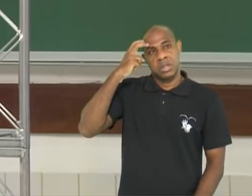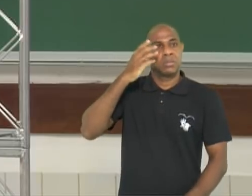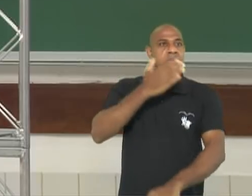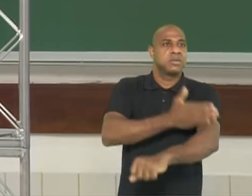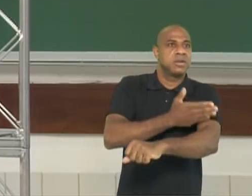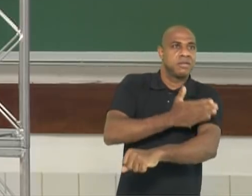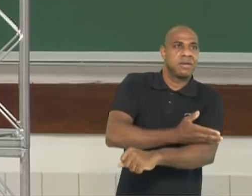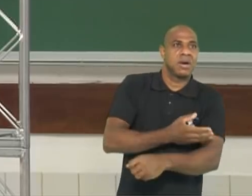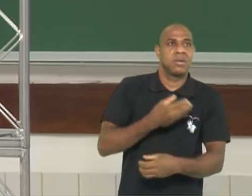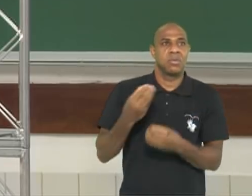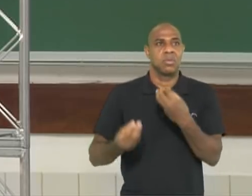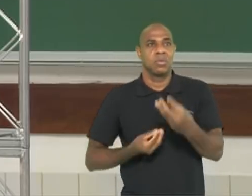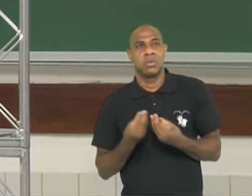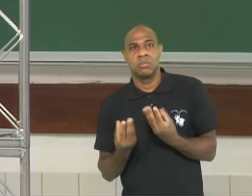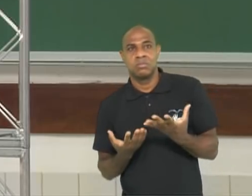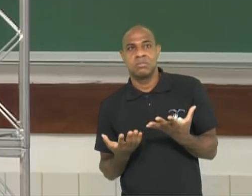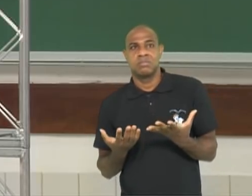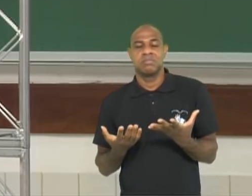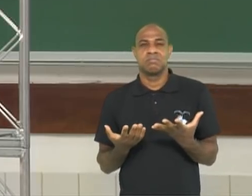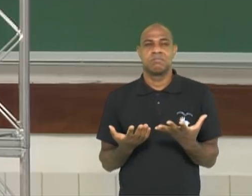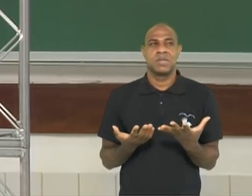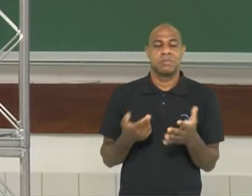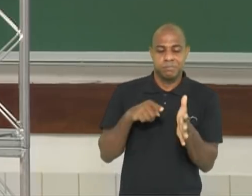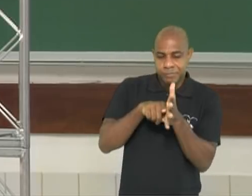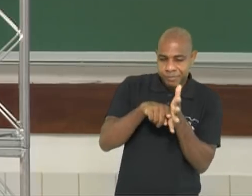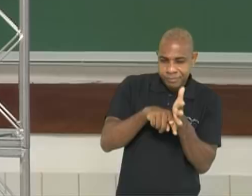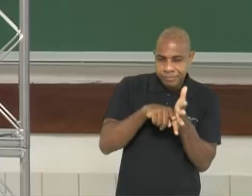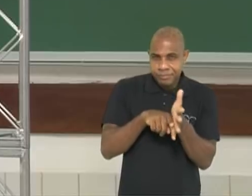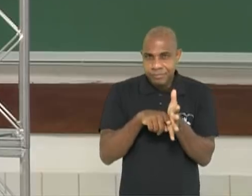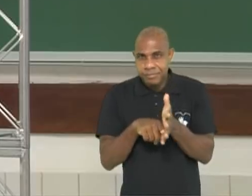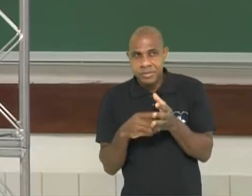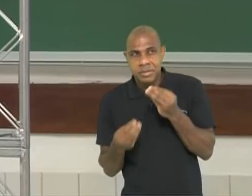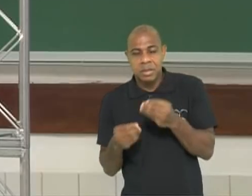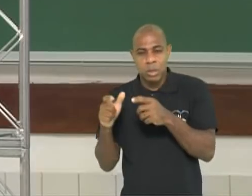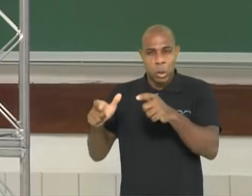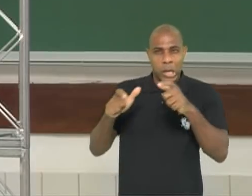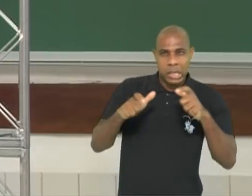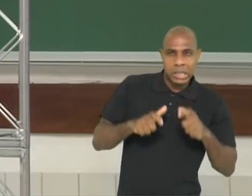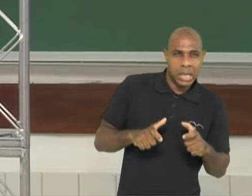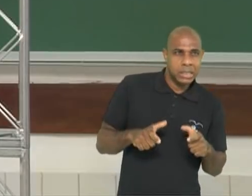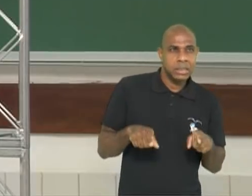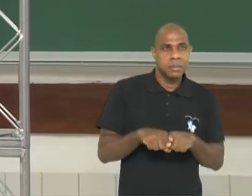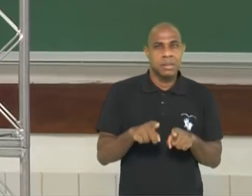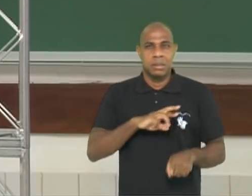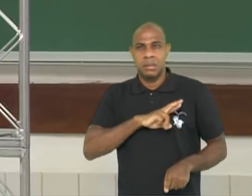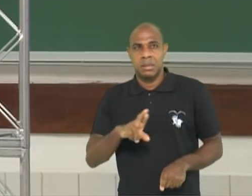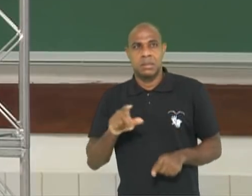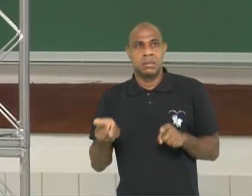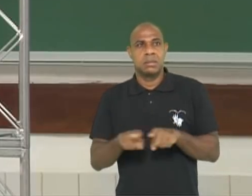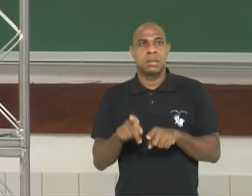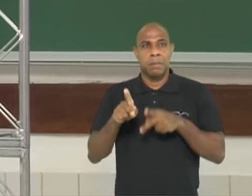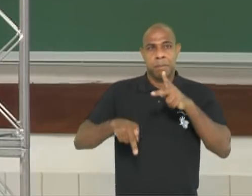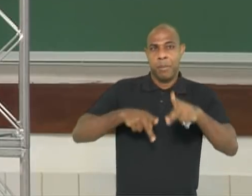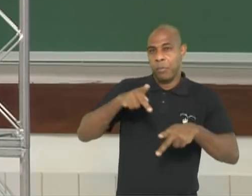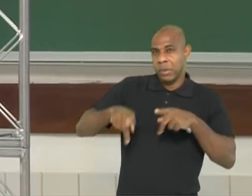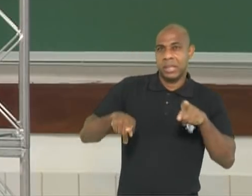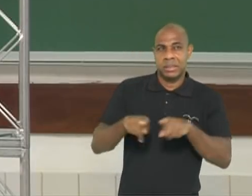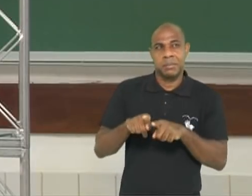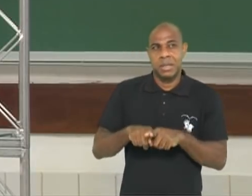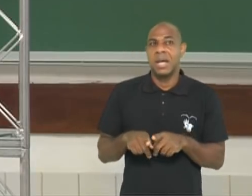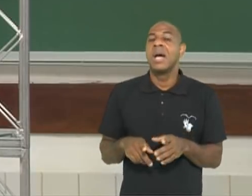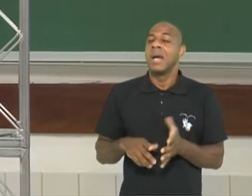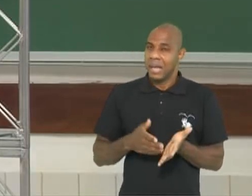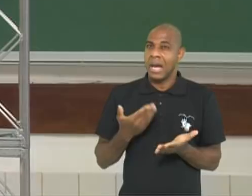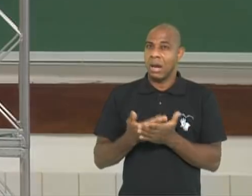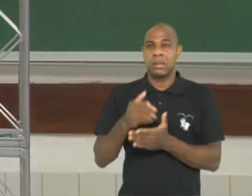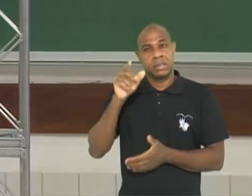científica, a mais localizada na religiosidade, e a popular. Vai ser muito interessante essa aula,